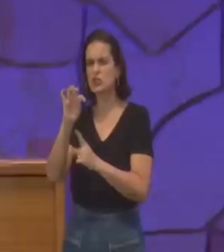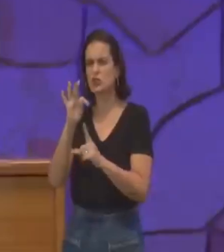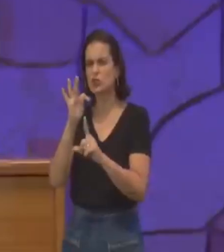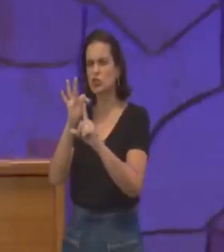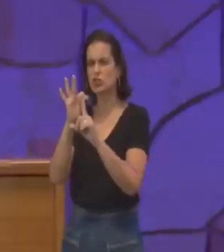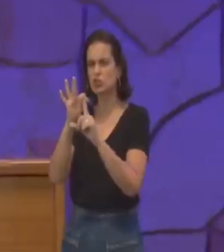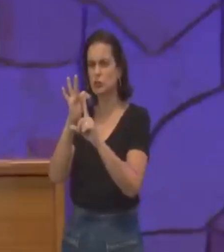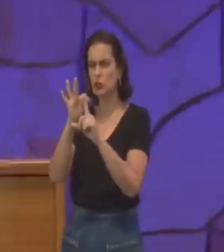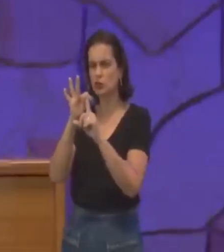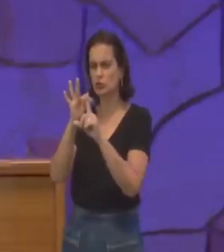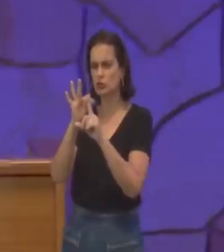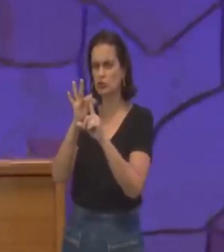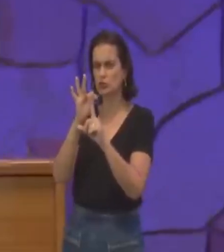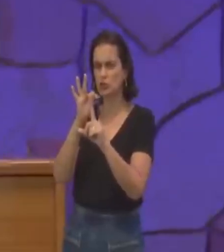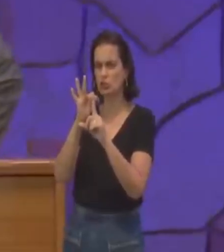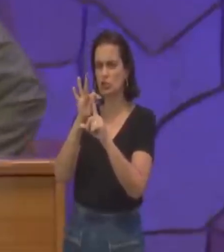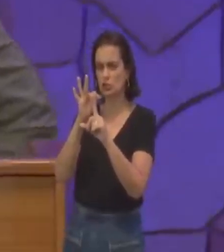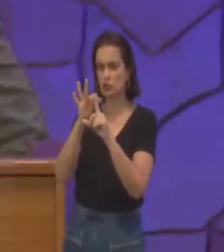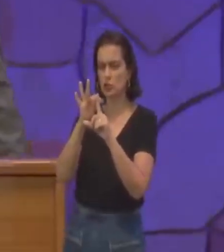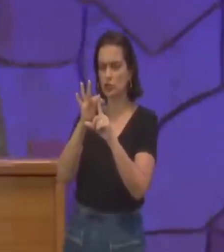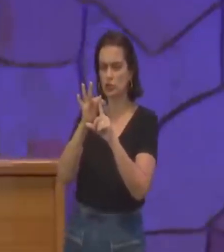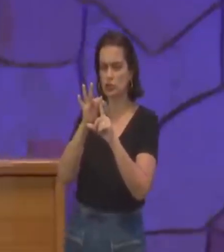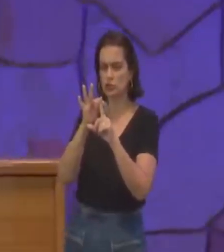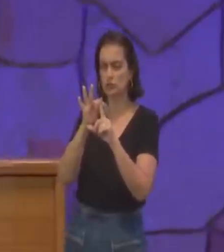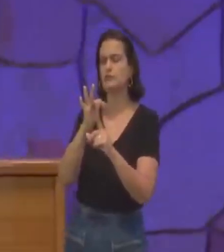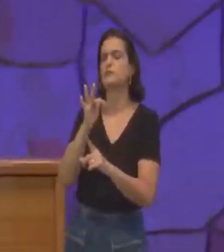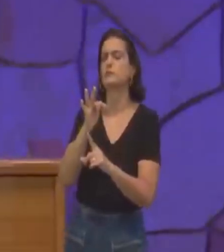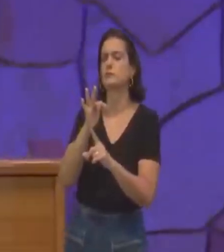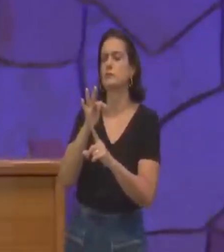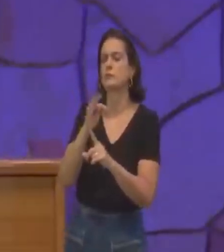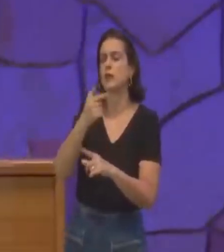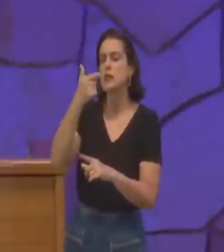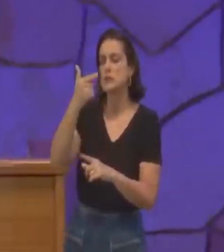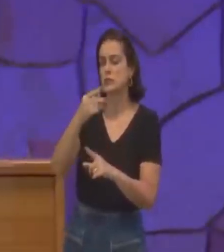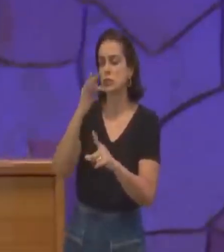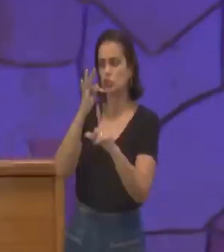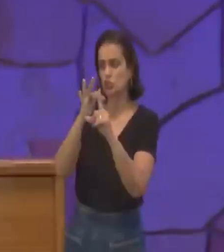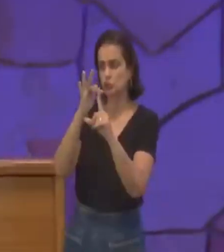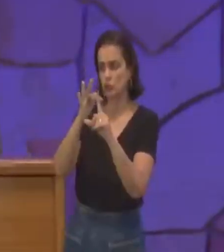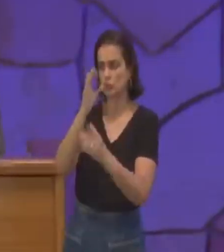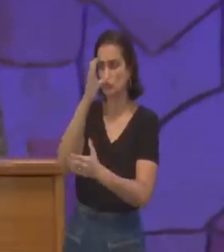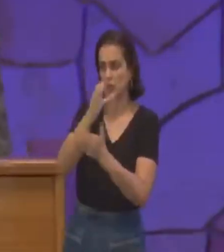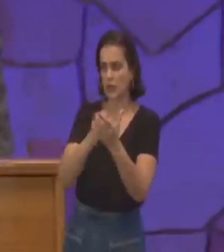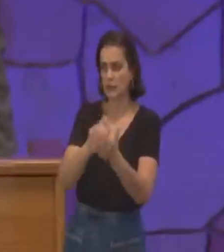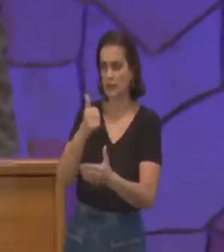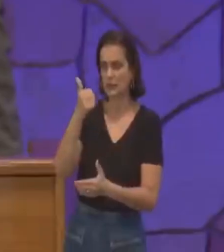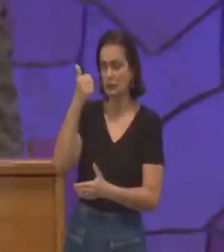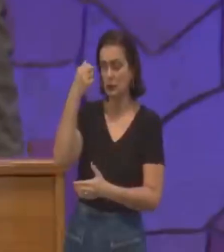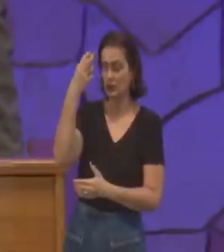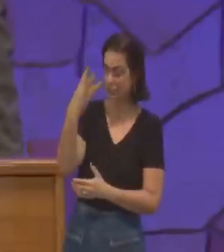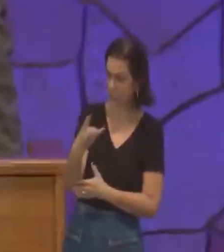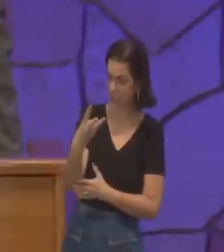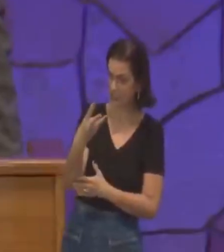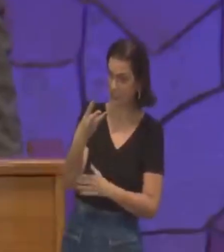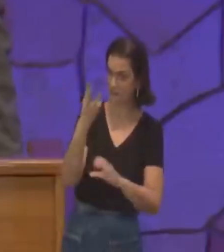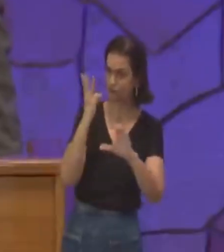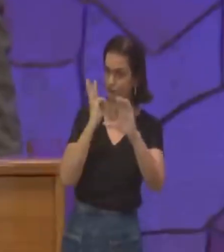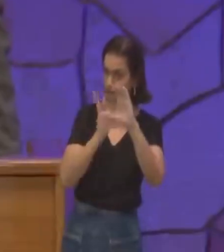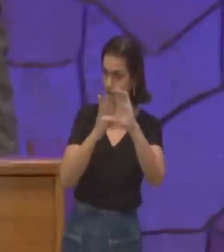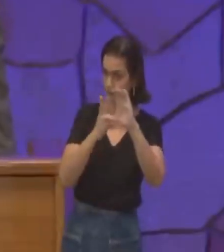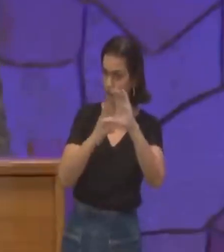12, o verso de número 16, segunda carta de Timóteo no capítulo 3, o verso de